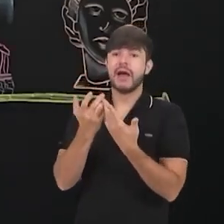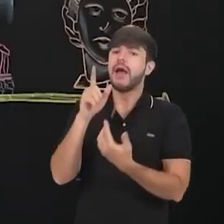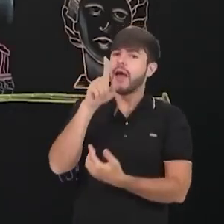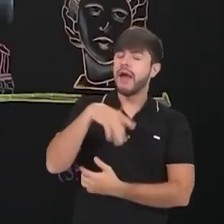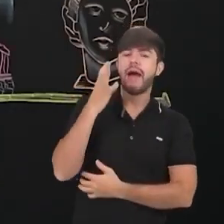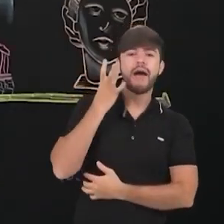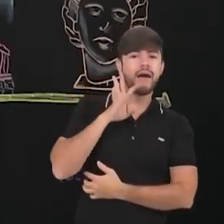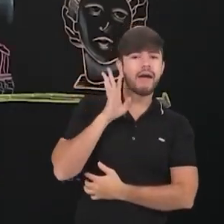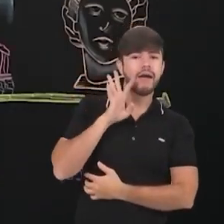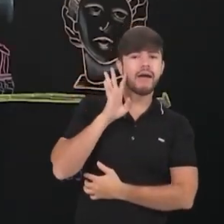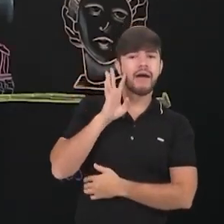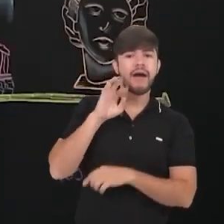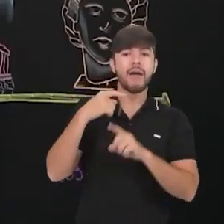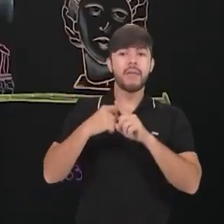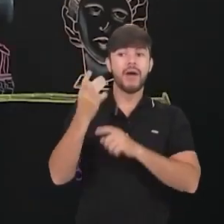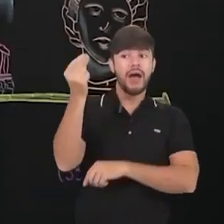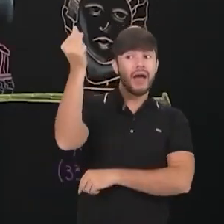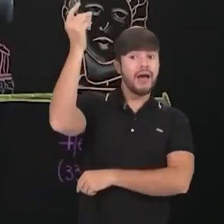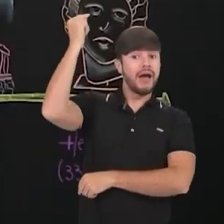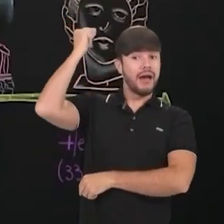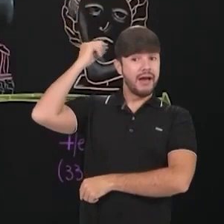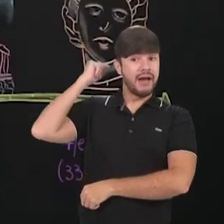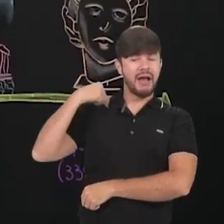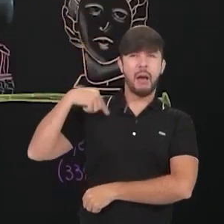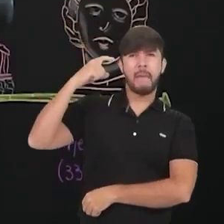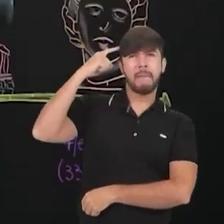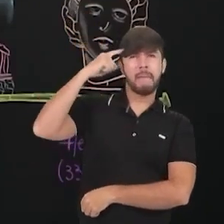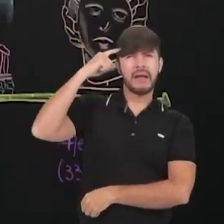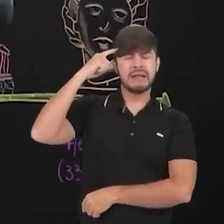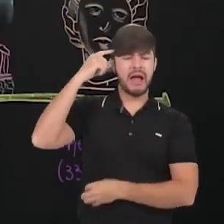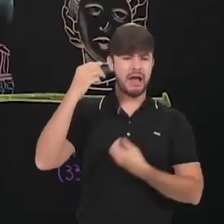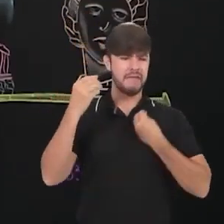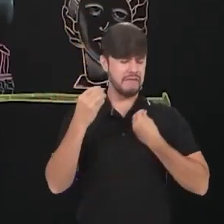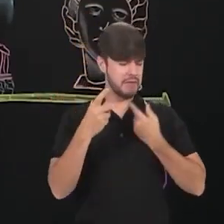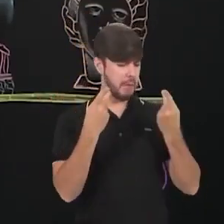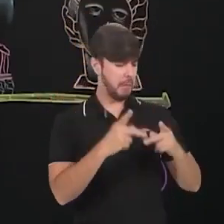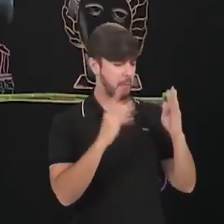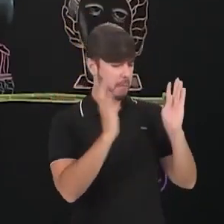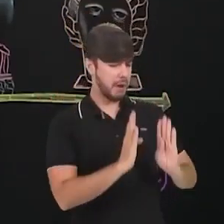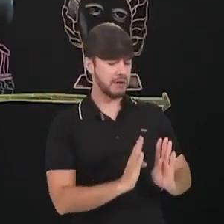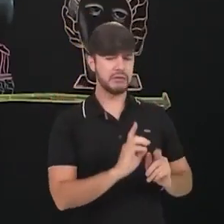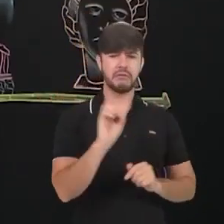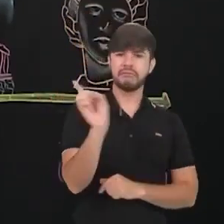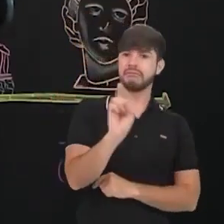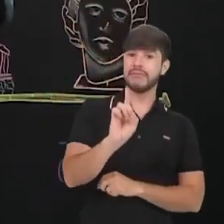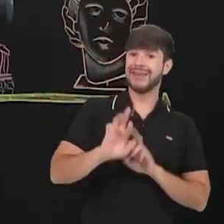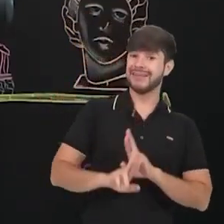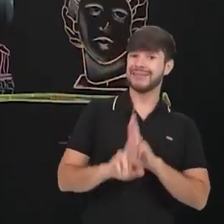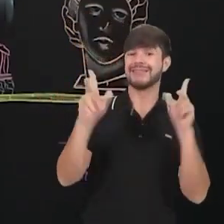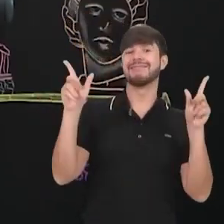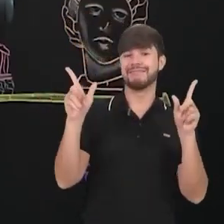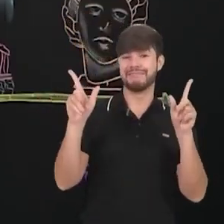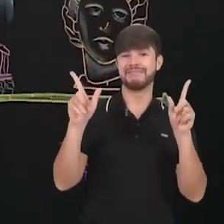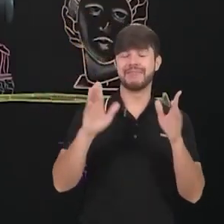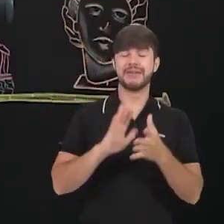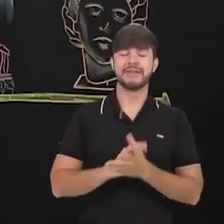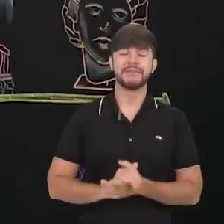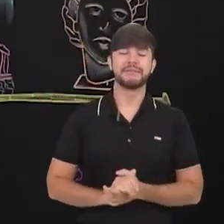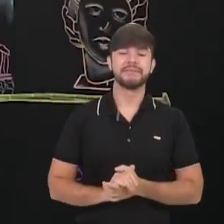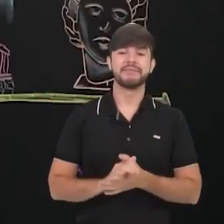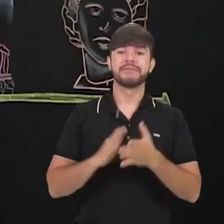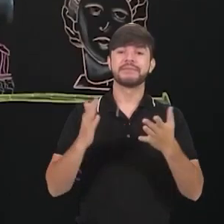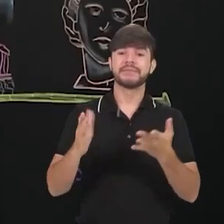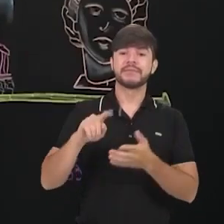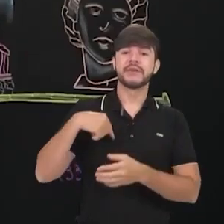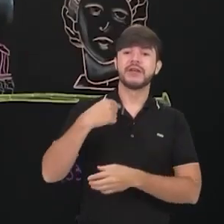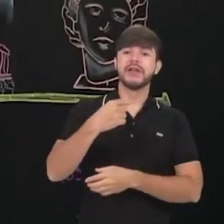muito interessante, porque lá na Antiguidade não se pensava hoje como a gente, eu sou brasileiro, você é dos Estados Unidos, não tinha essa ideia muito clara.